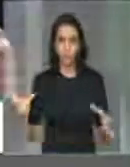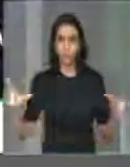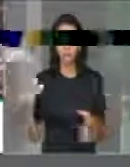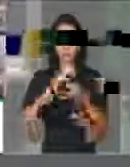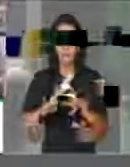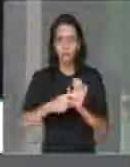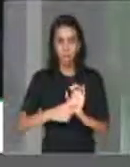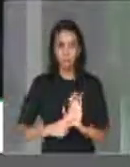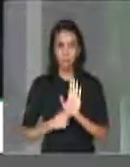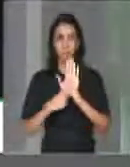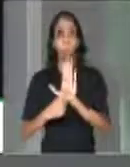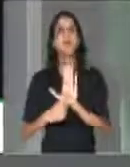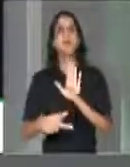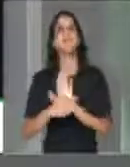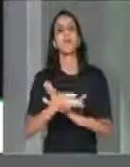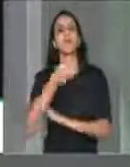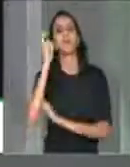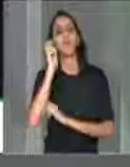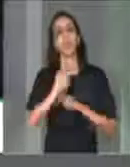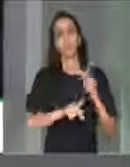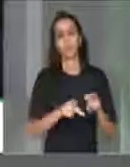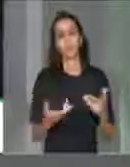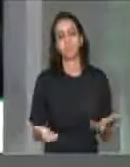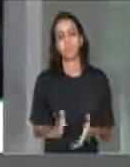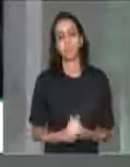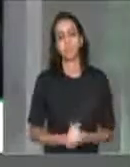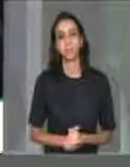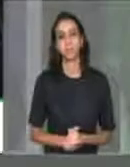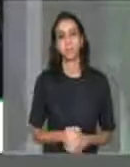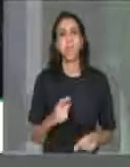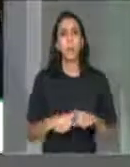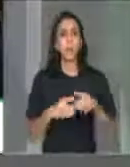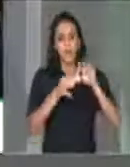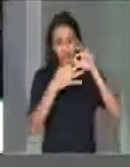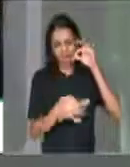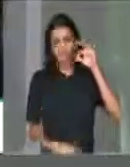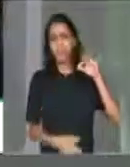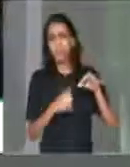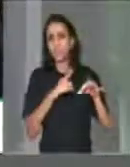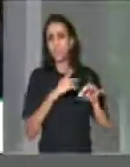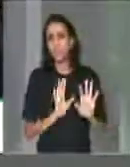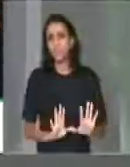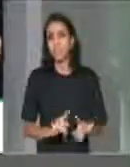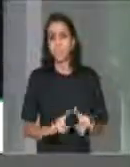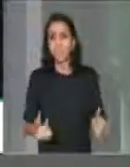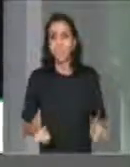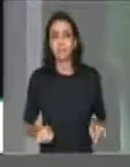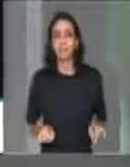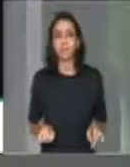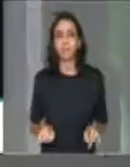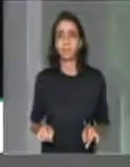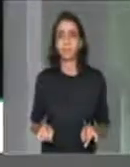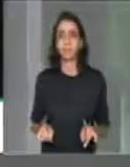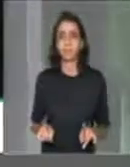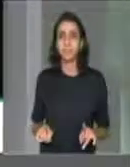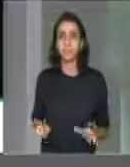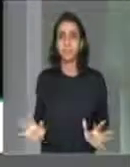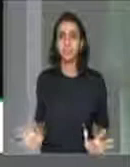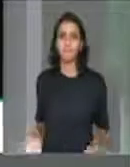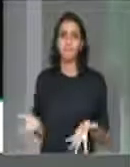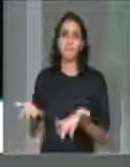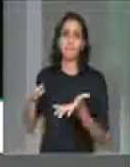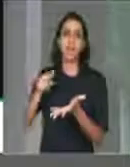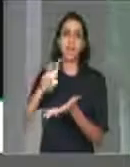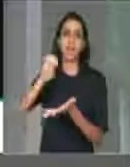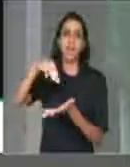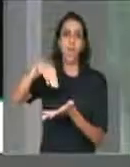ópera popular, né? Falo isso porque tinha muita coisa para falar, mas para valorizar a UEMA.